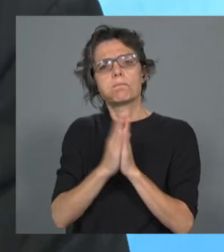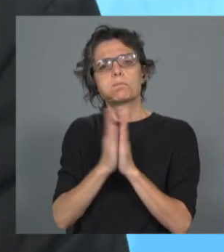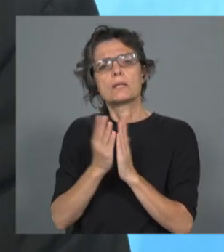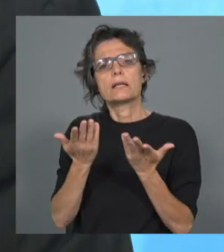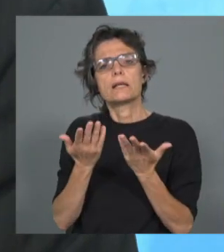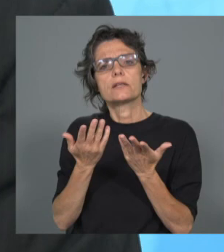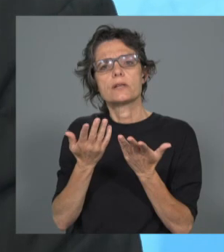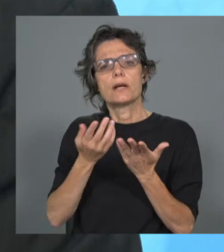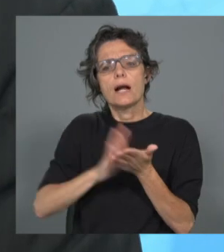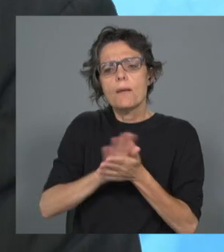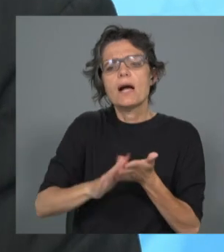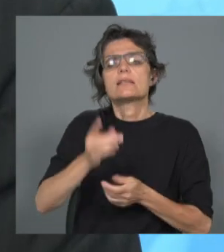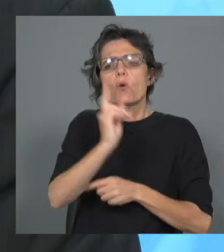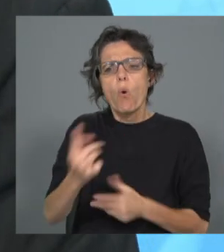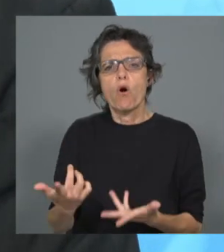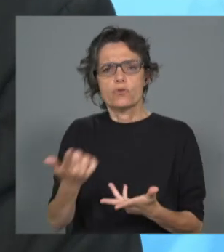na liturgia,